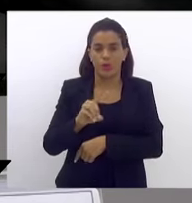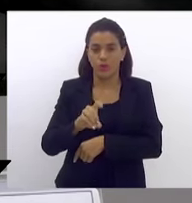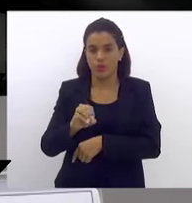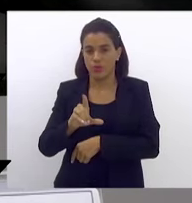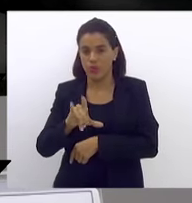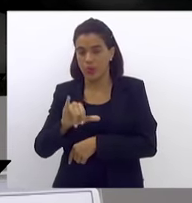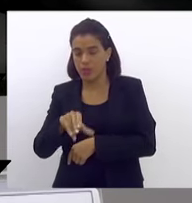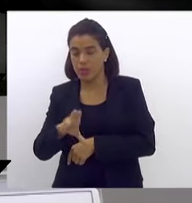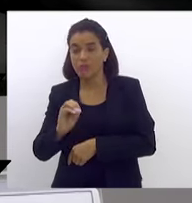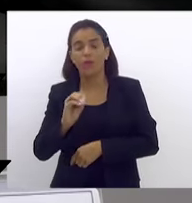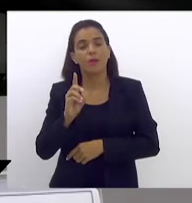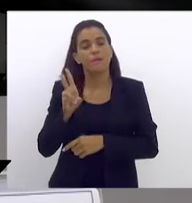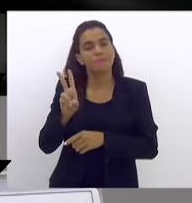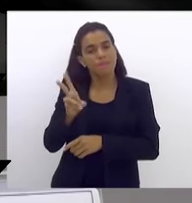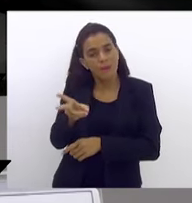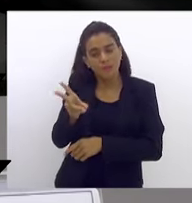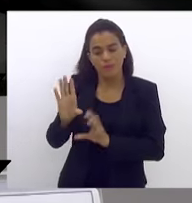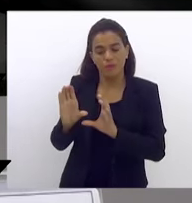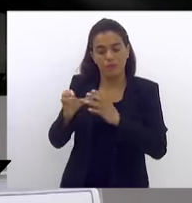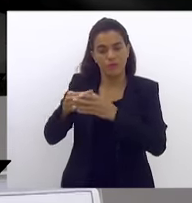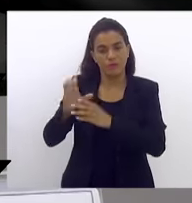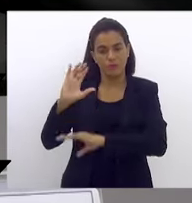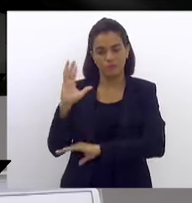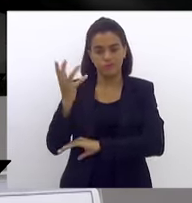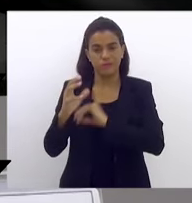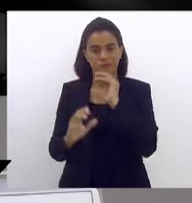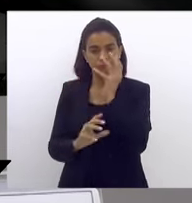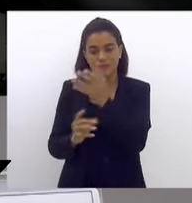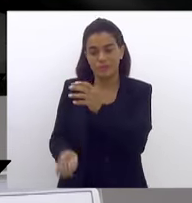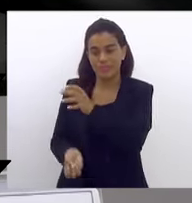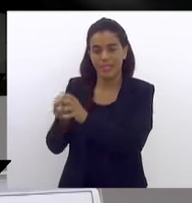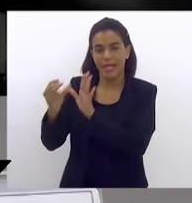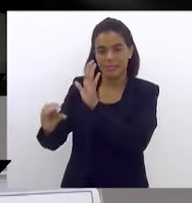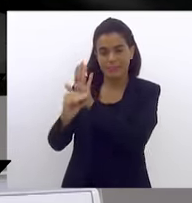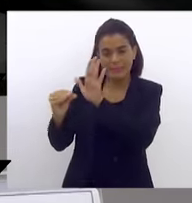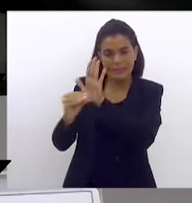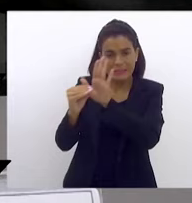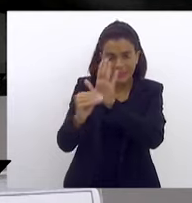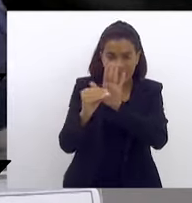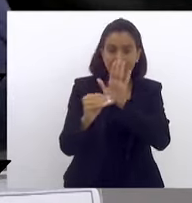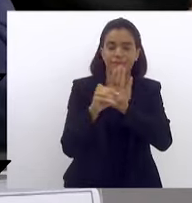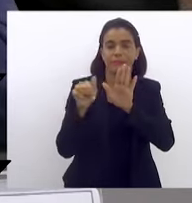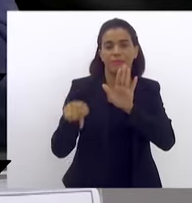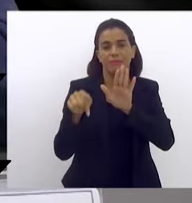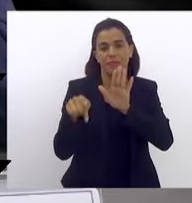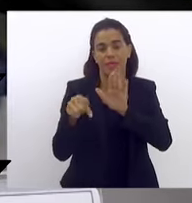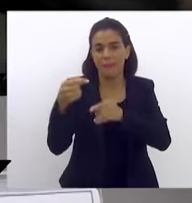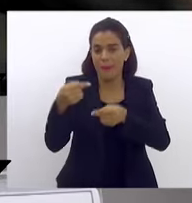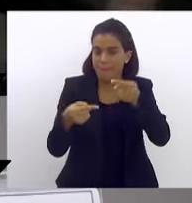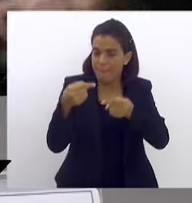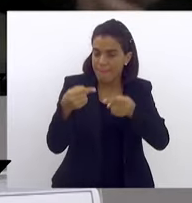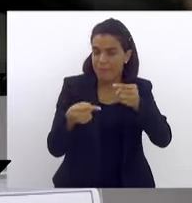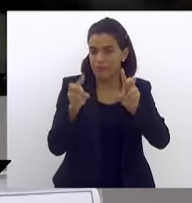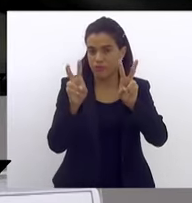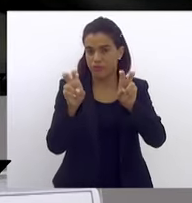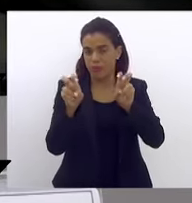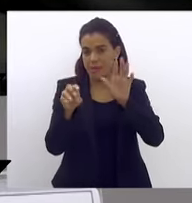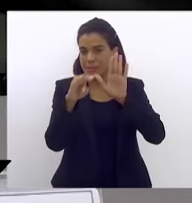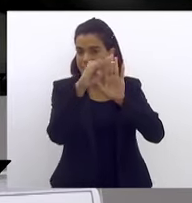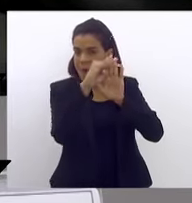na comissão de Meio Ambiente fazia as emendas para Ema algumas dessas inclusive